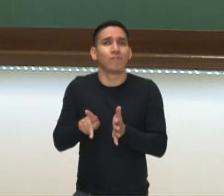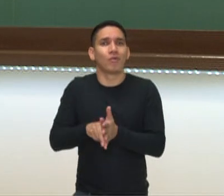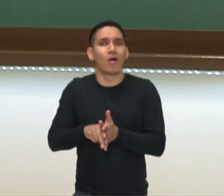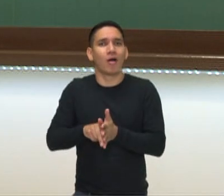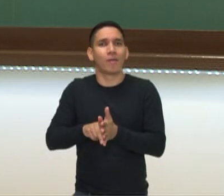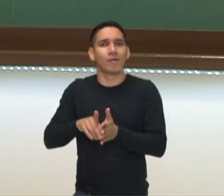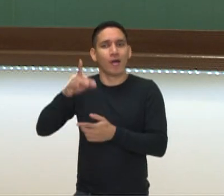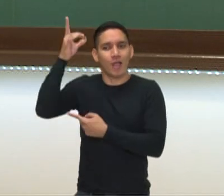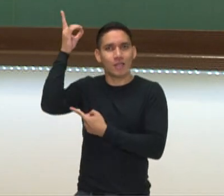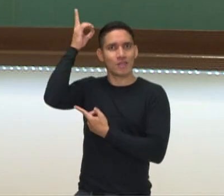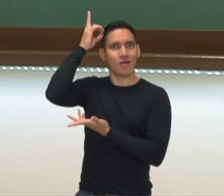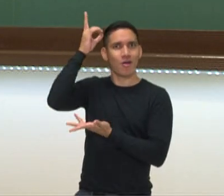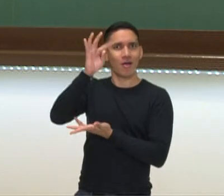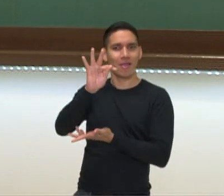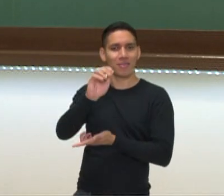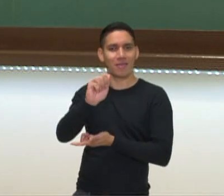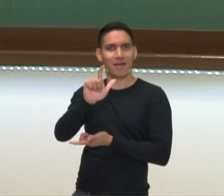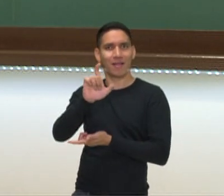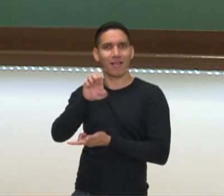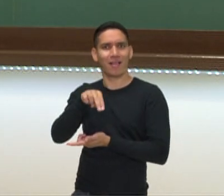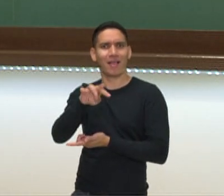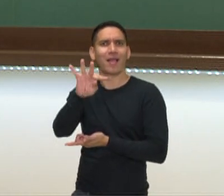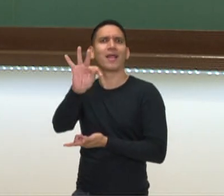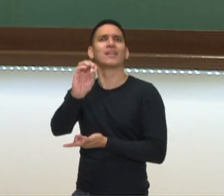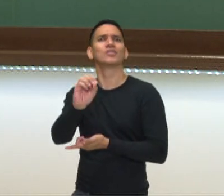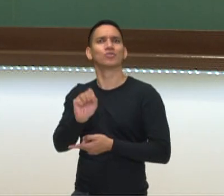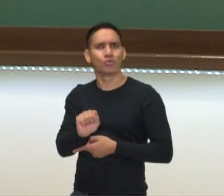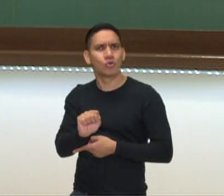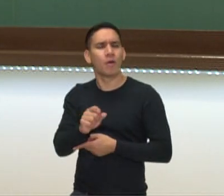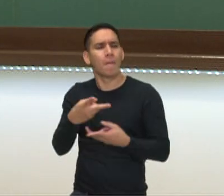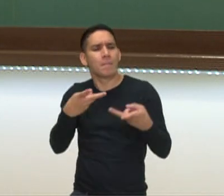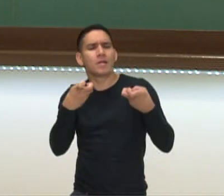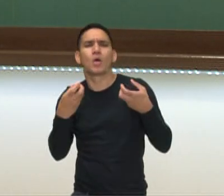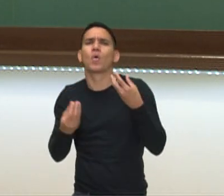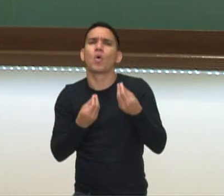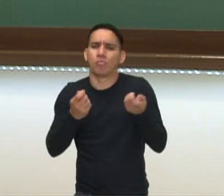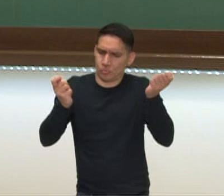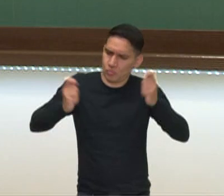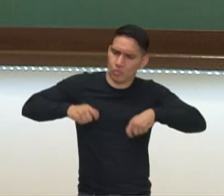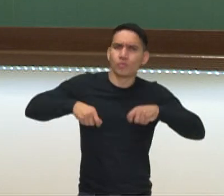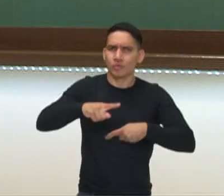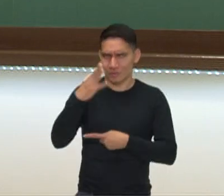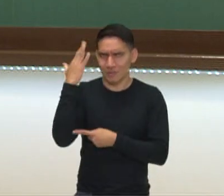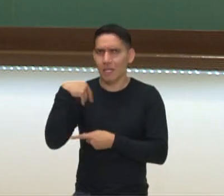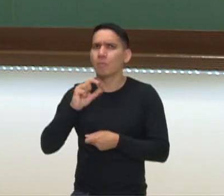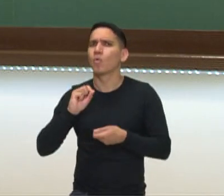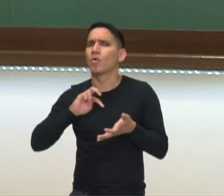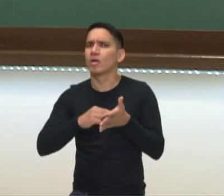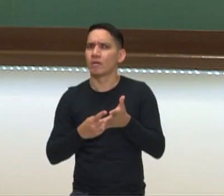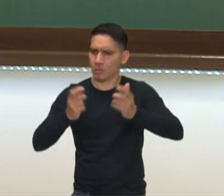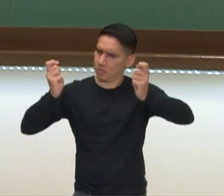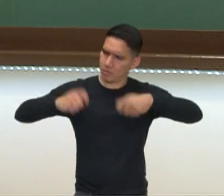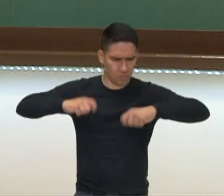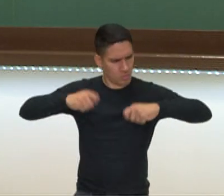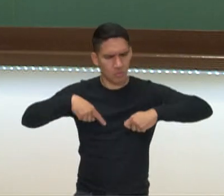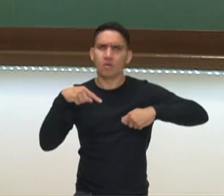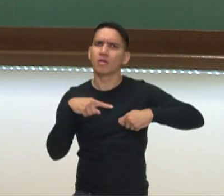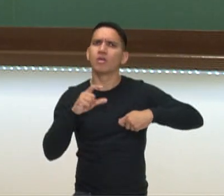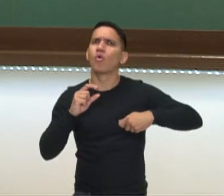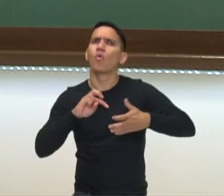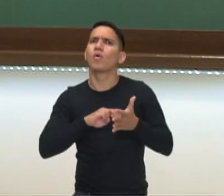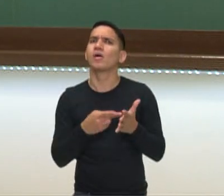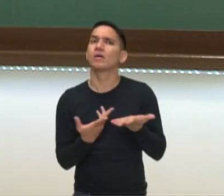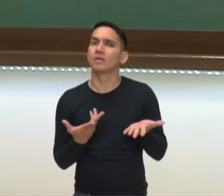talentos. Pensar, então, algumas concepções de competência. Você sabe o que significa competência?